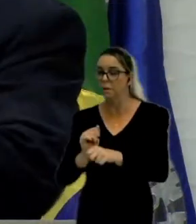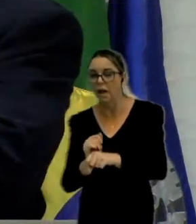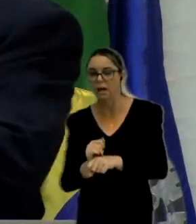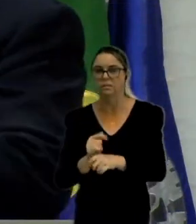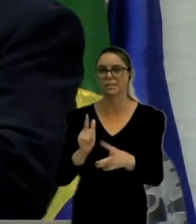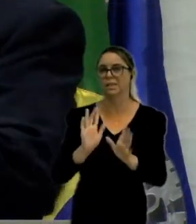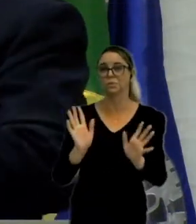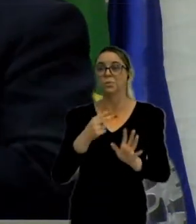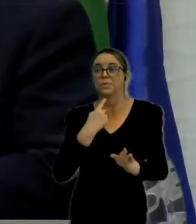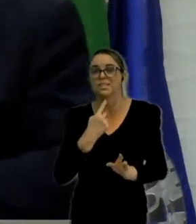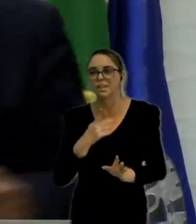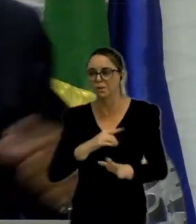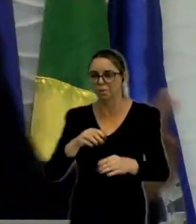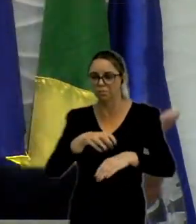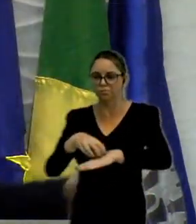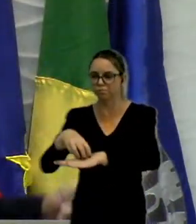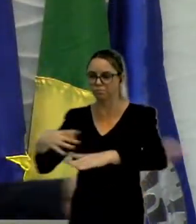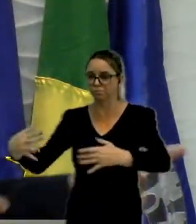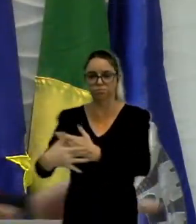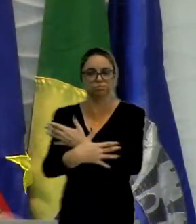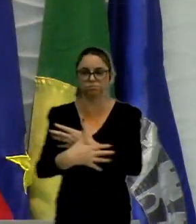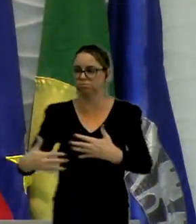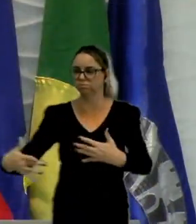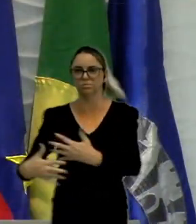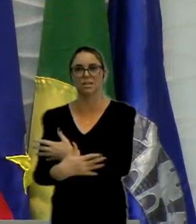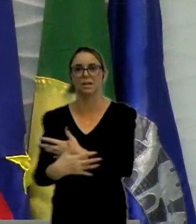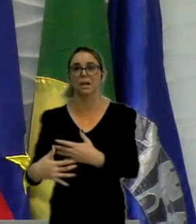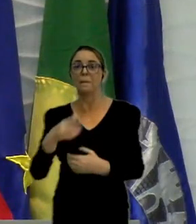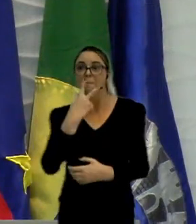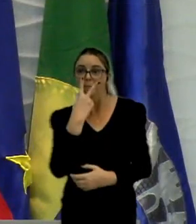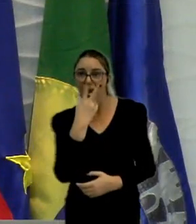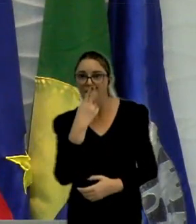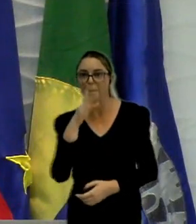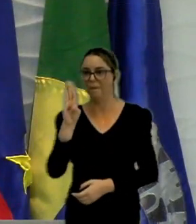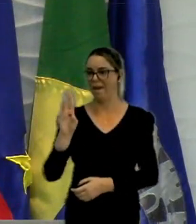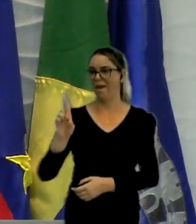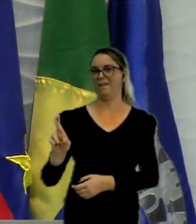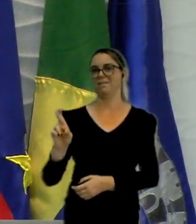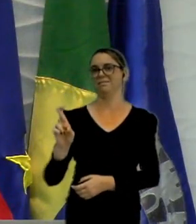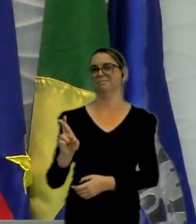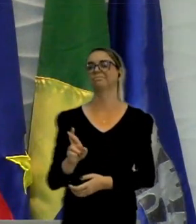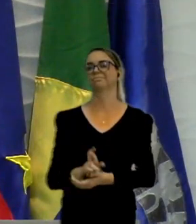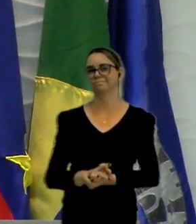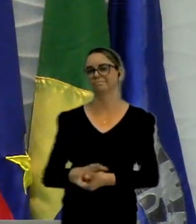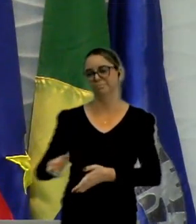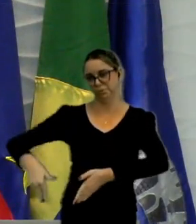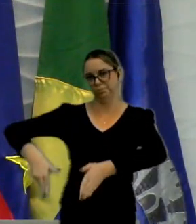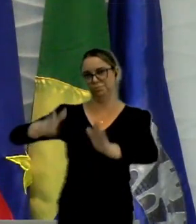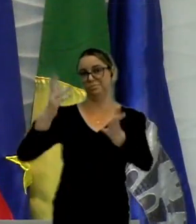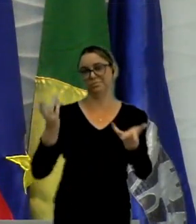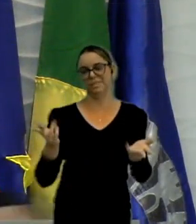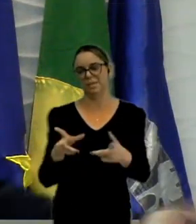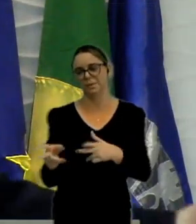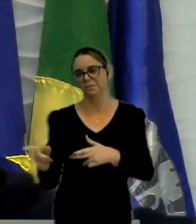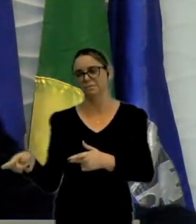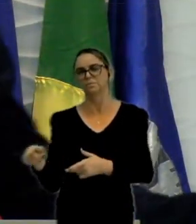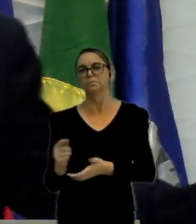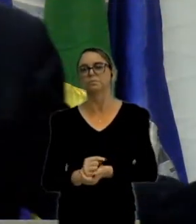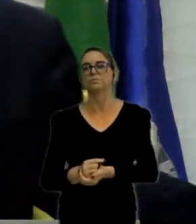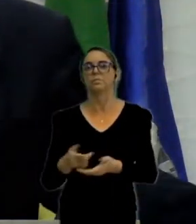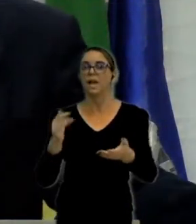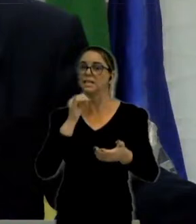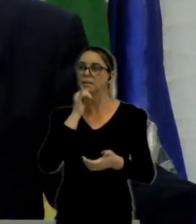para lá e para cá, para lá e para cá. Um trânsito feito uma BR. E lá, faz daquele jeito. Chove